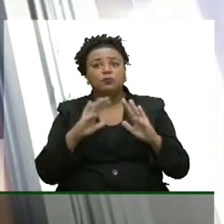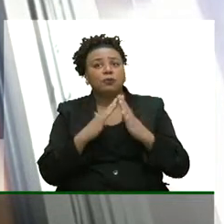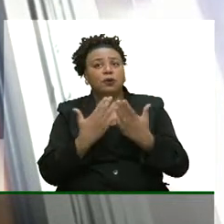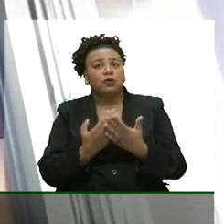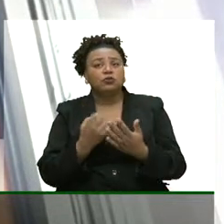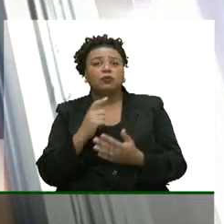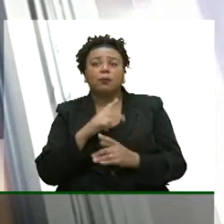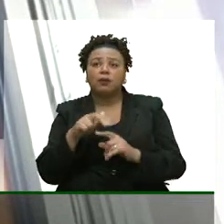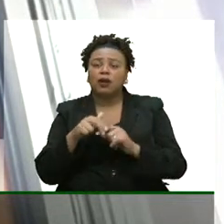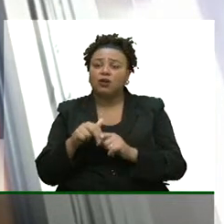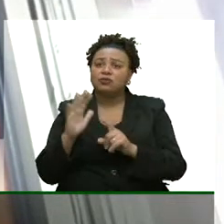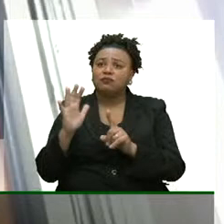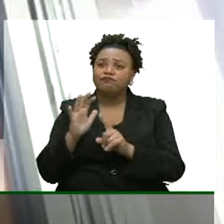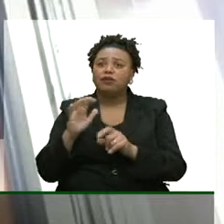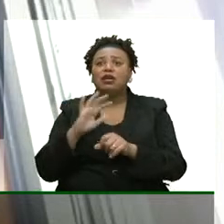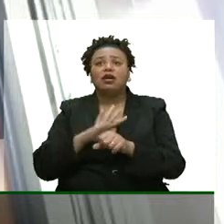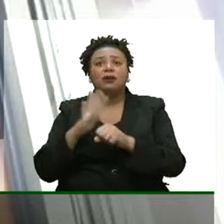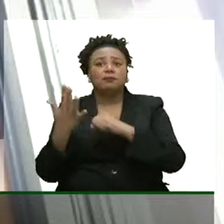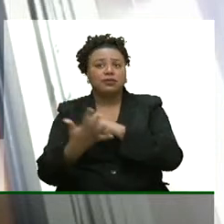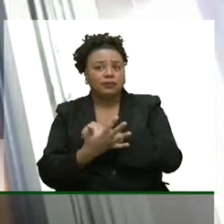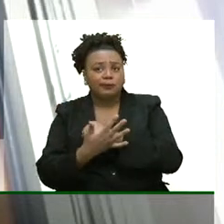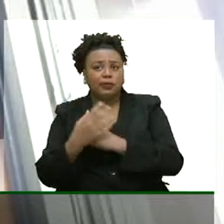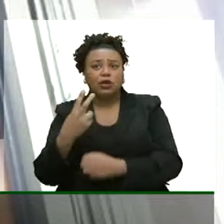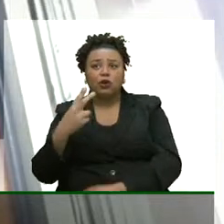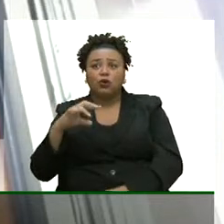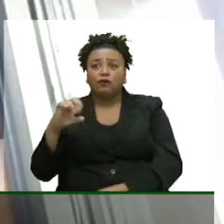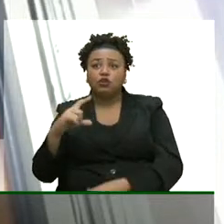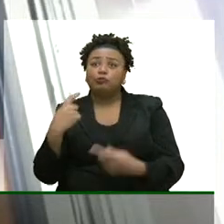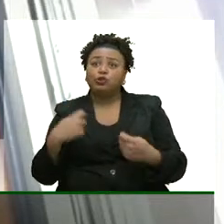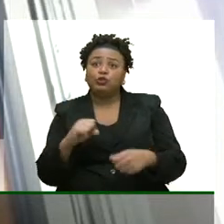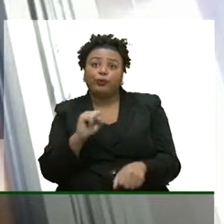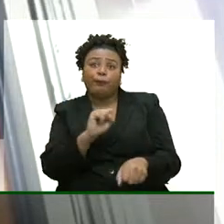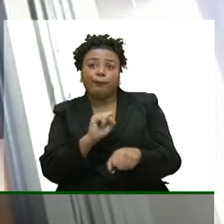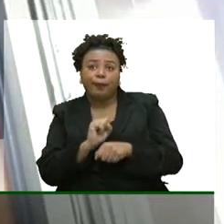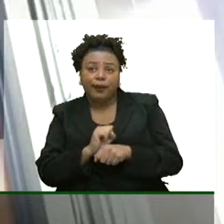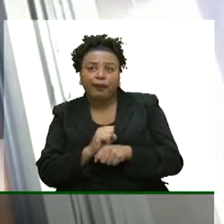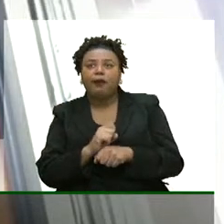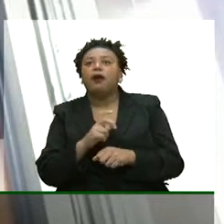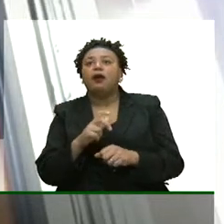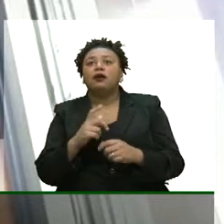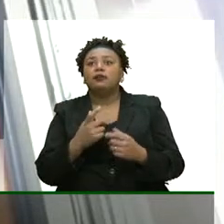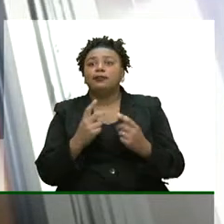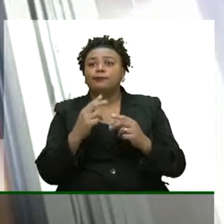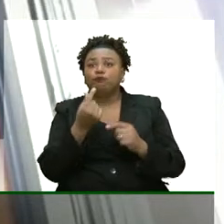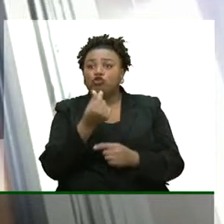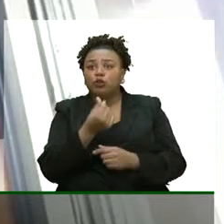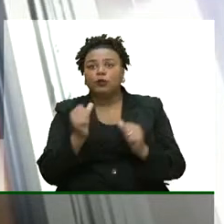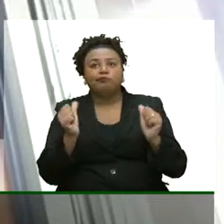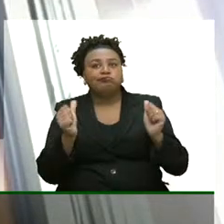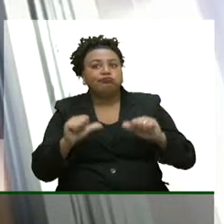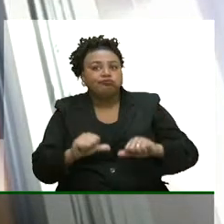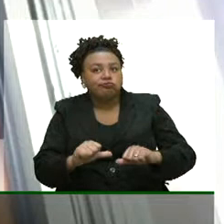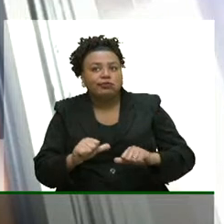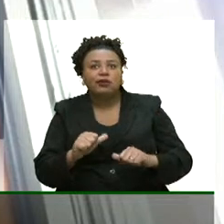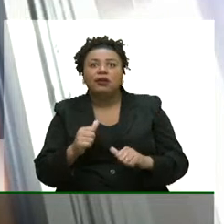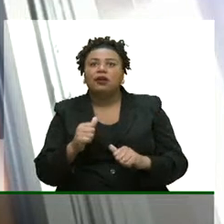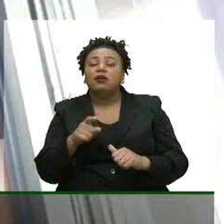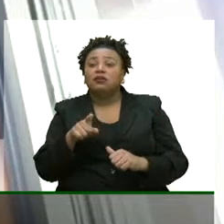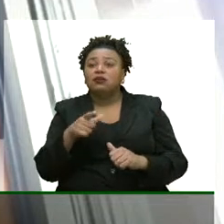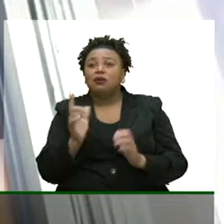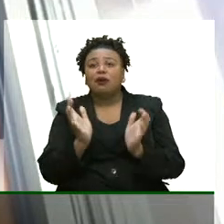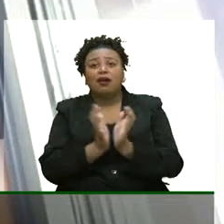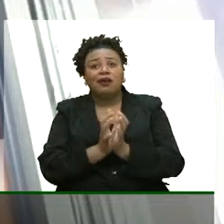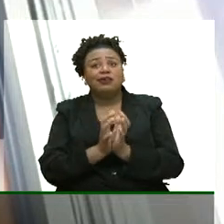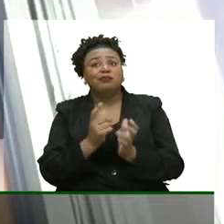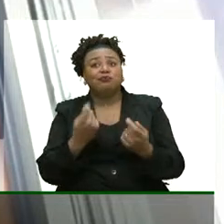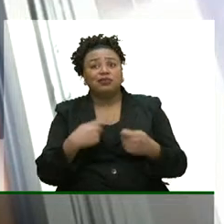atingido pelos efeitos da pandemia do Covid-19, pois foi forçado a paralisar suas atividades e, portanto, sua geração de receitas. Trata-se de um setor intensivo em